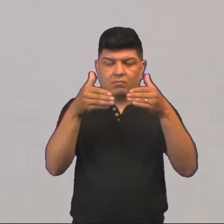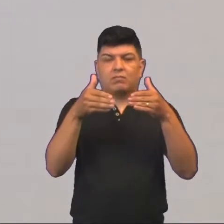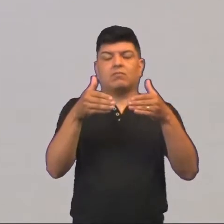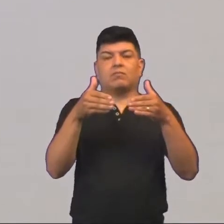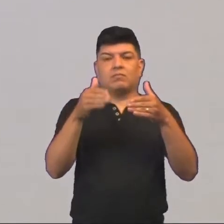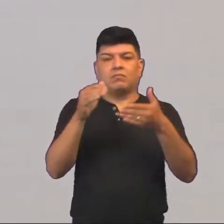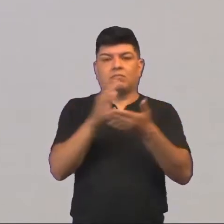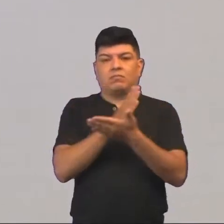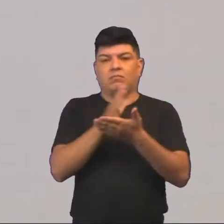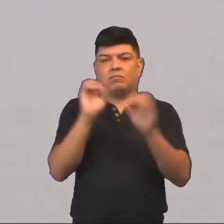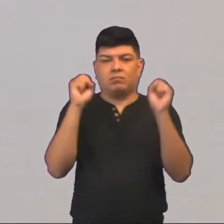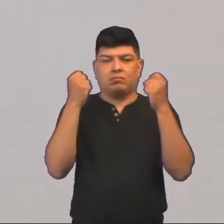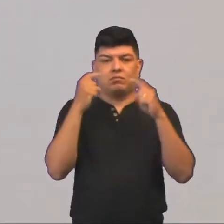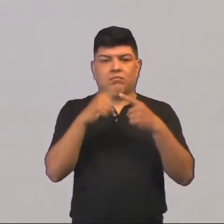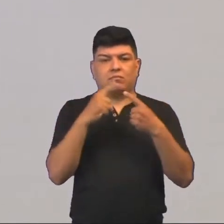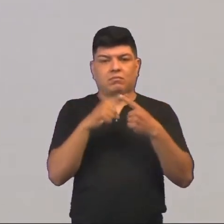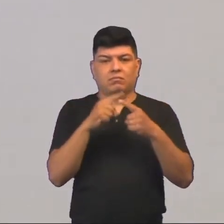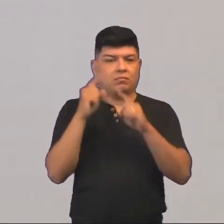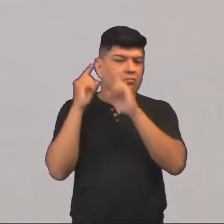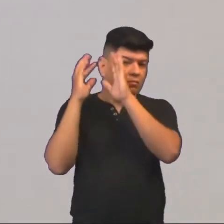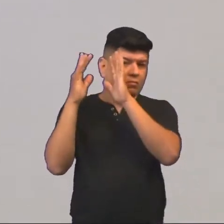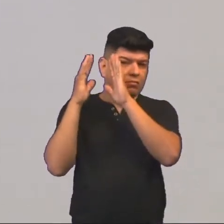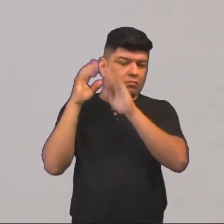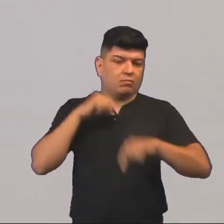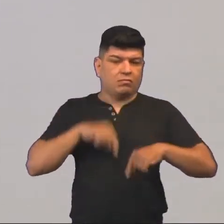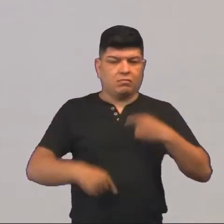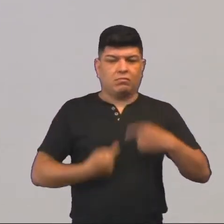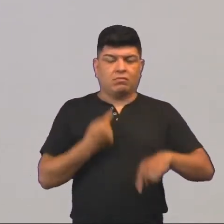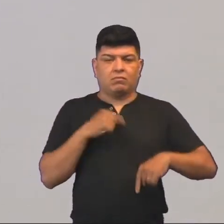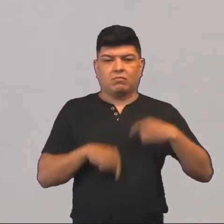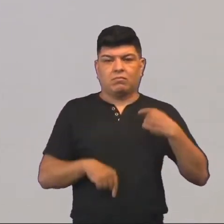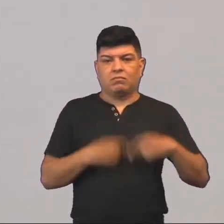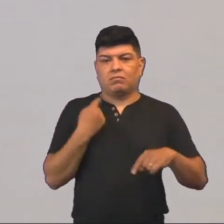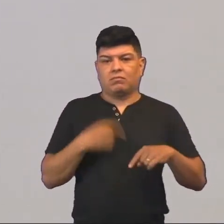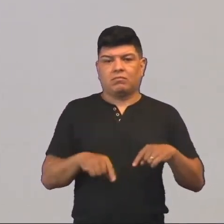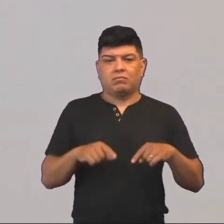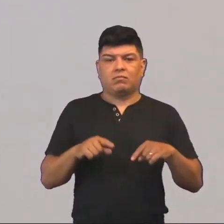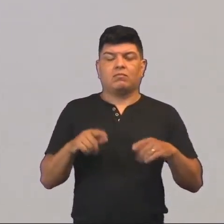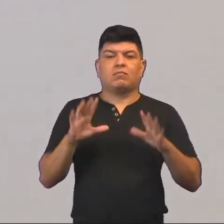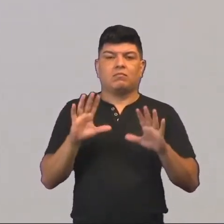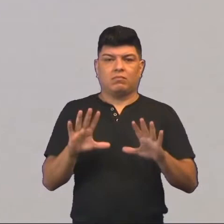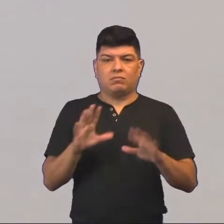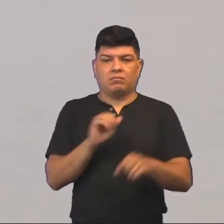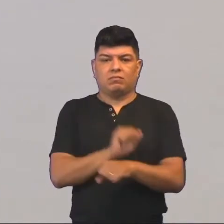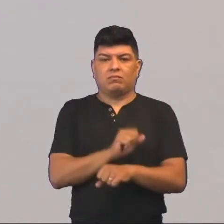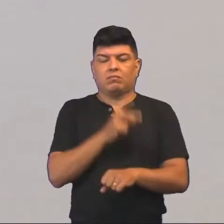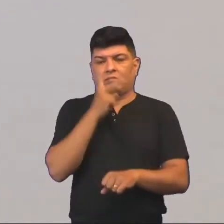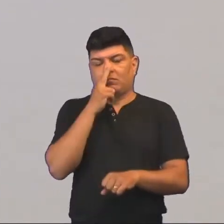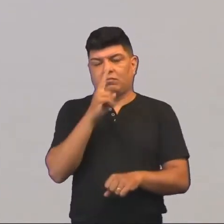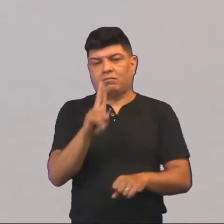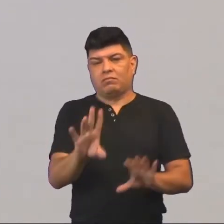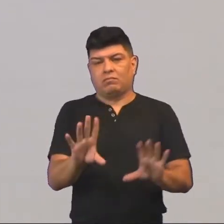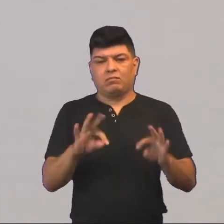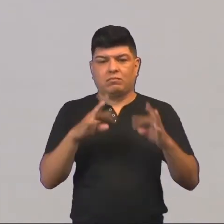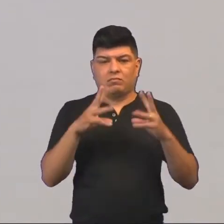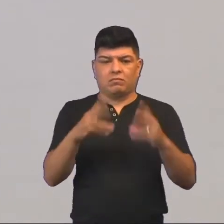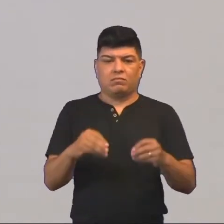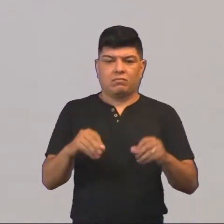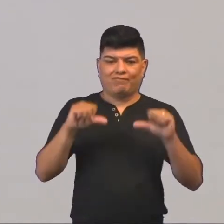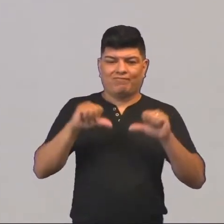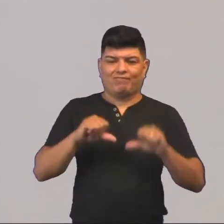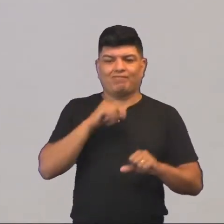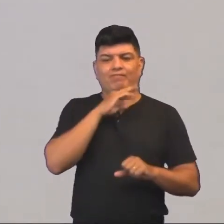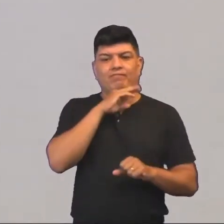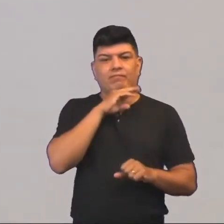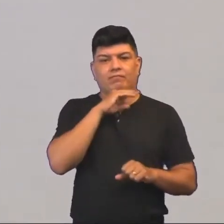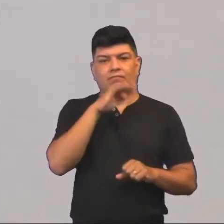determinadas atividades, porque o funcionamento do sistema nervoso aí foi afetado. E afetado de uma forma totalmente